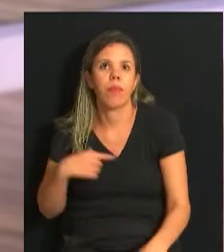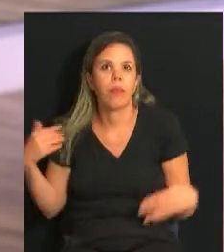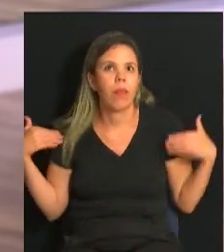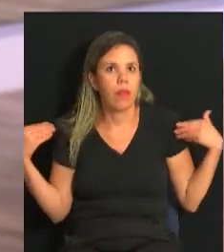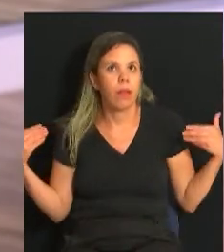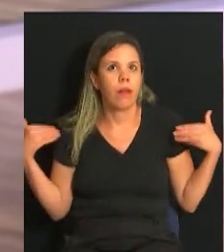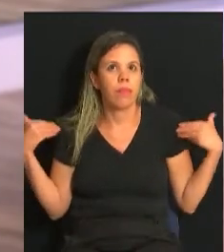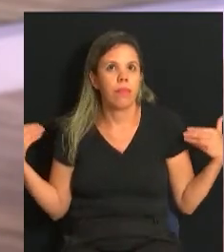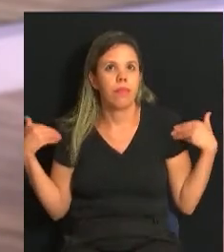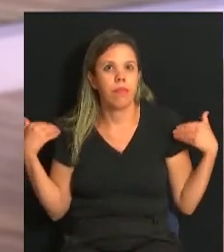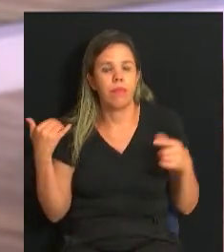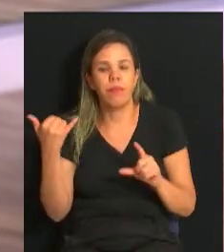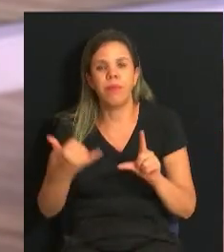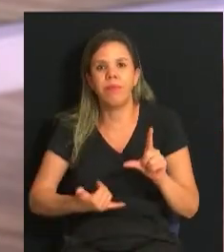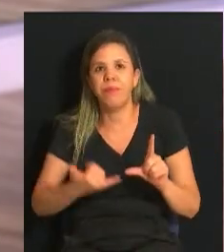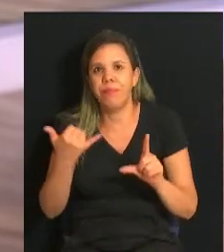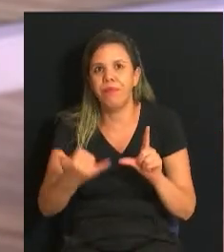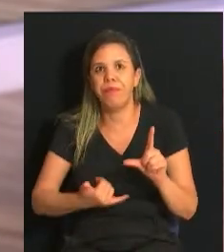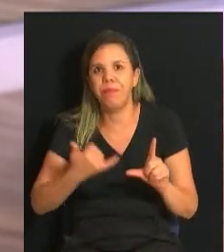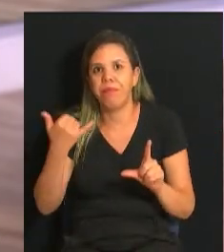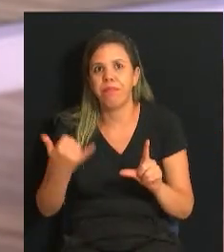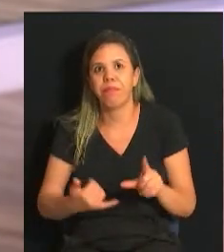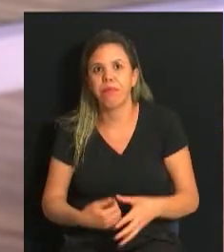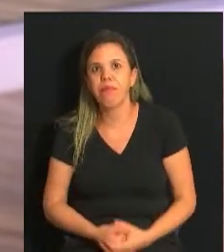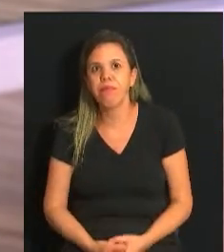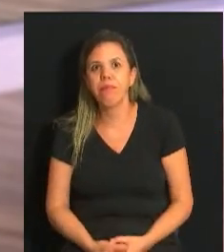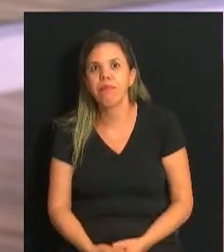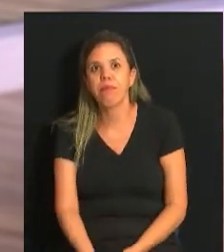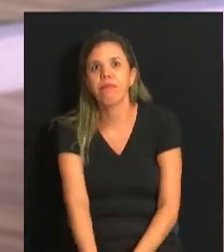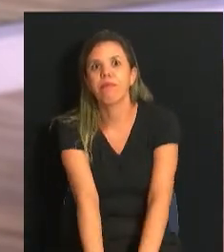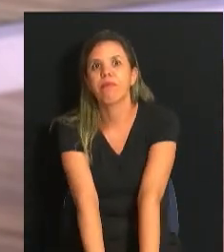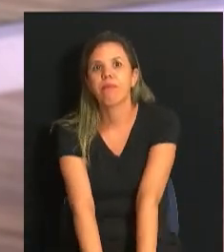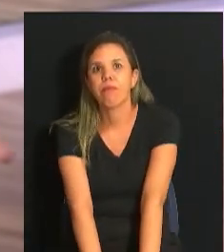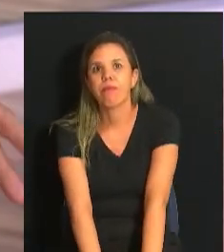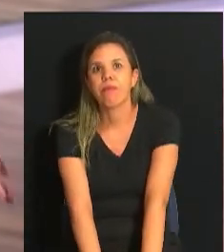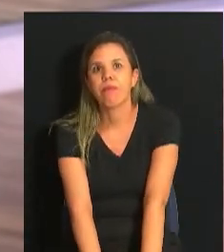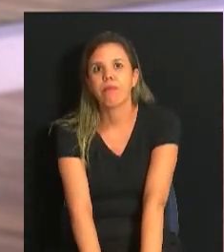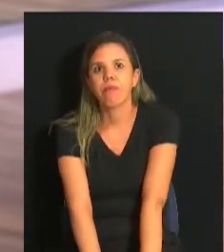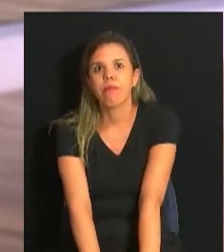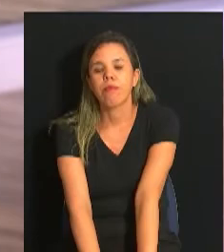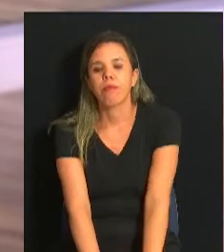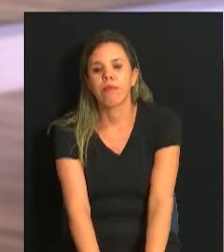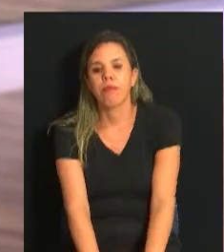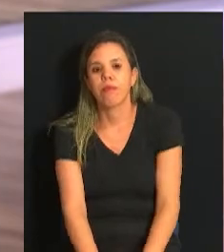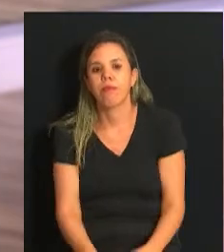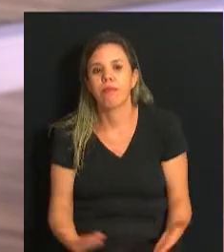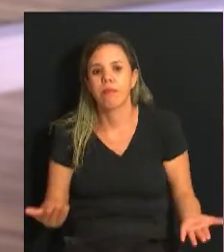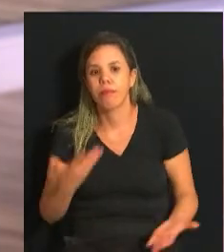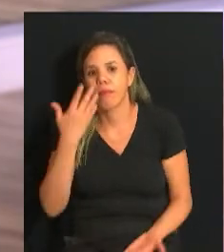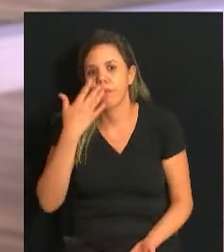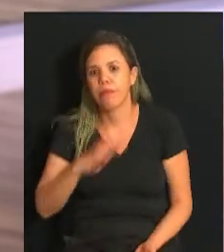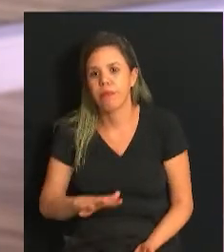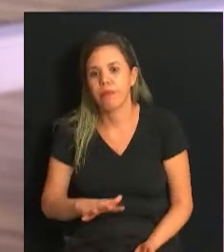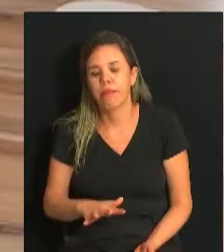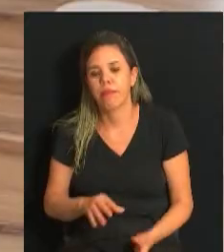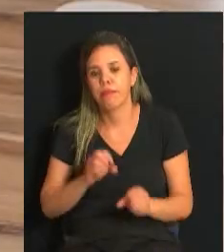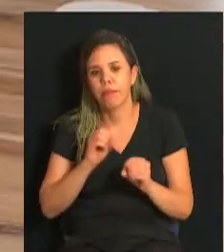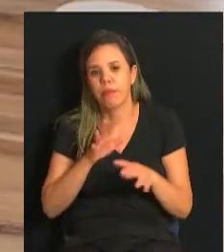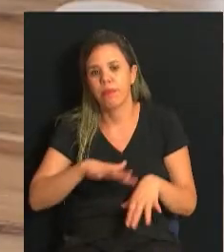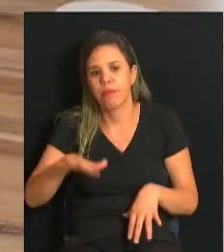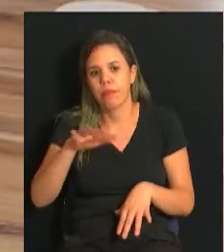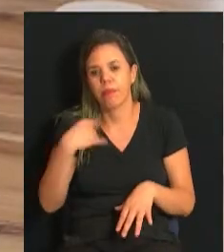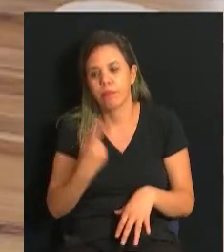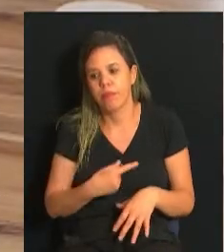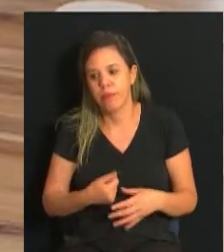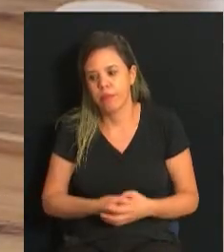trabalhar mais duas uma pena mas não é diferente das outras então eu não vale na